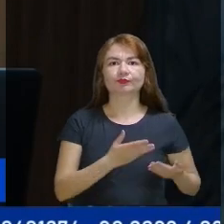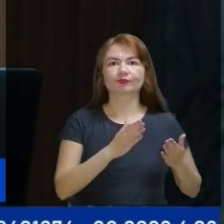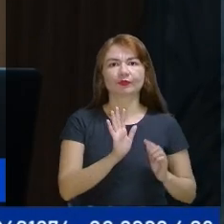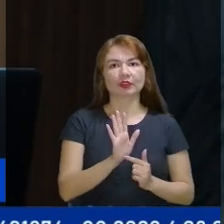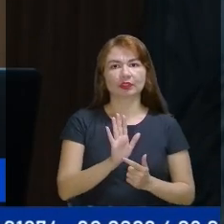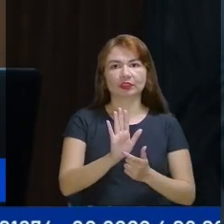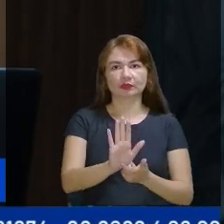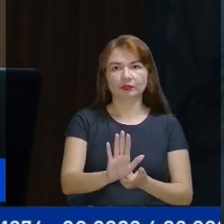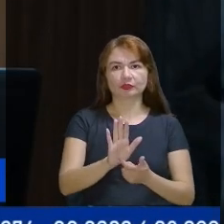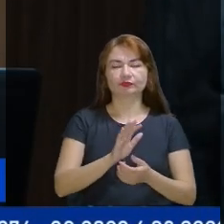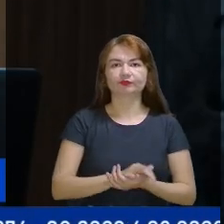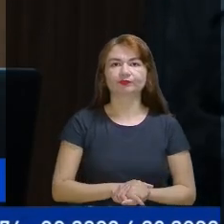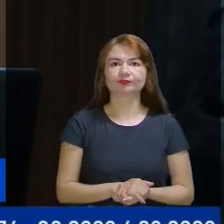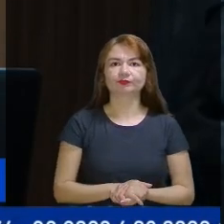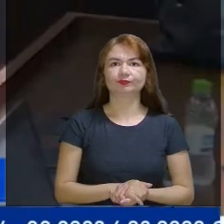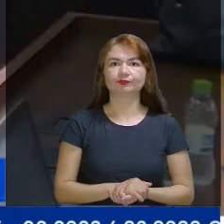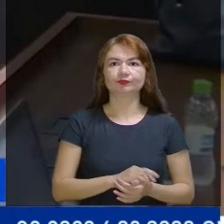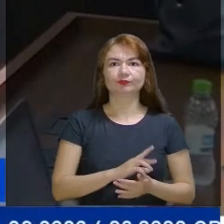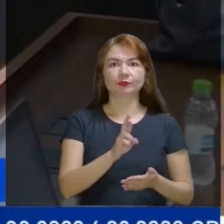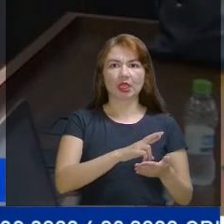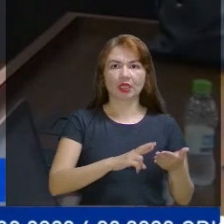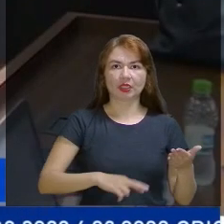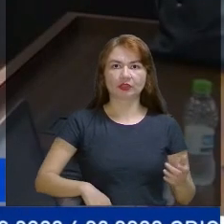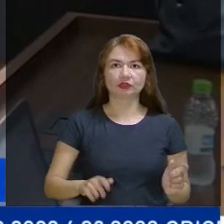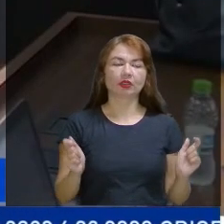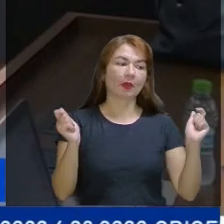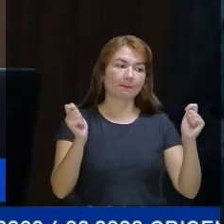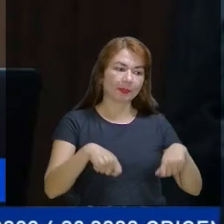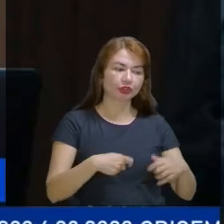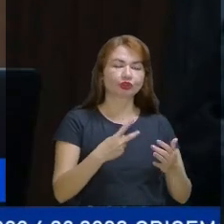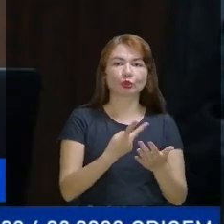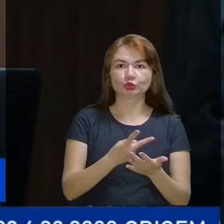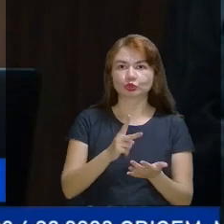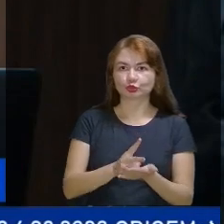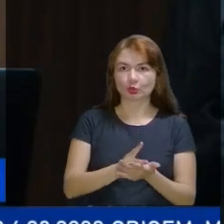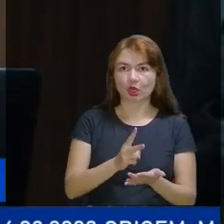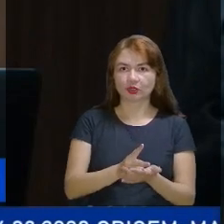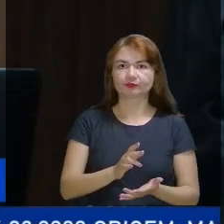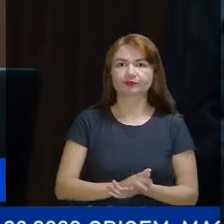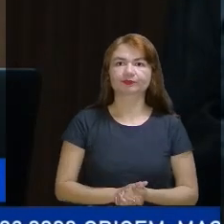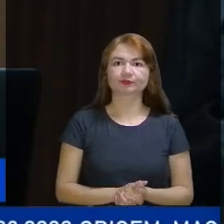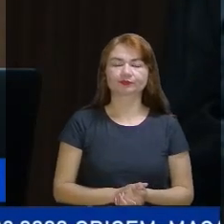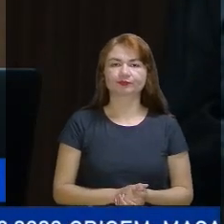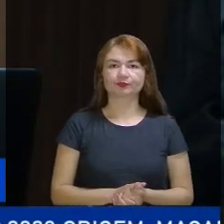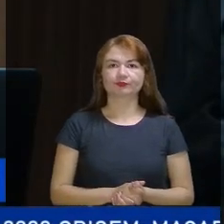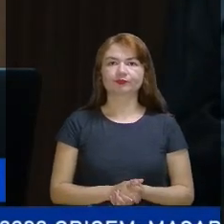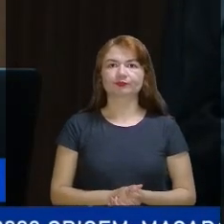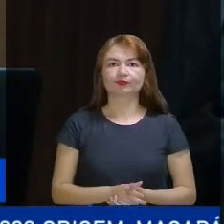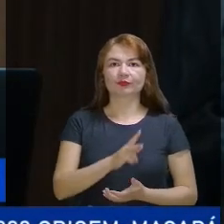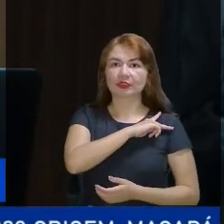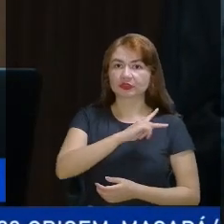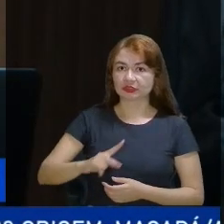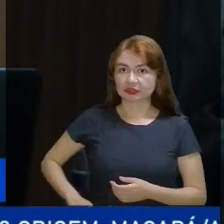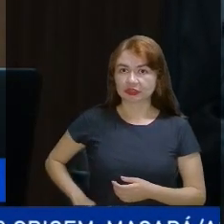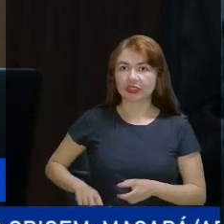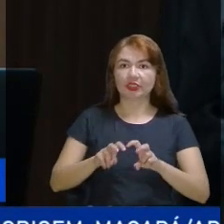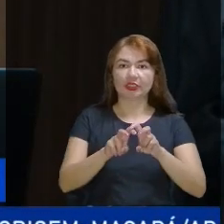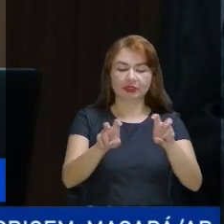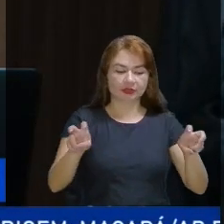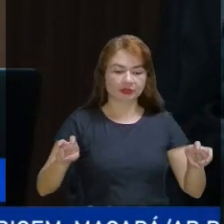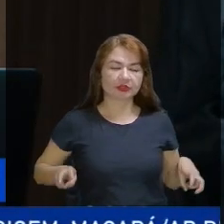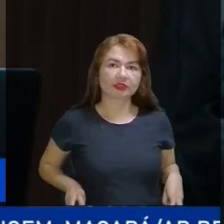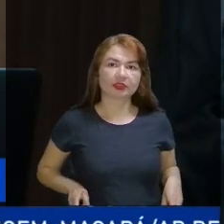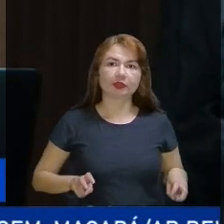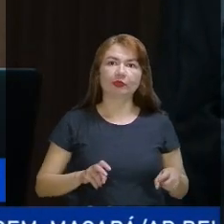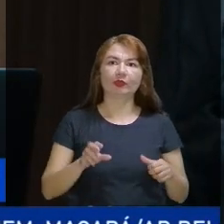apresentada. Esse em si dos relatórios. Vossa Excelência pode prosseguir. Perfeito. Senhor presidente, eminentes pares, senhor procurador regional